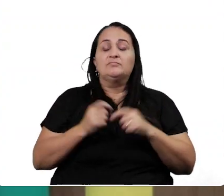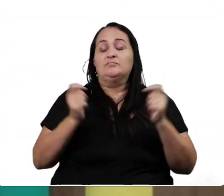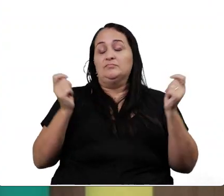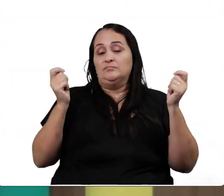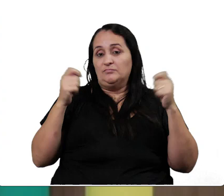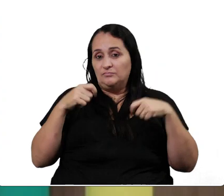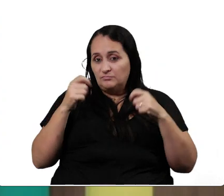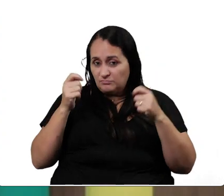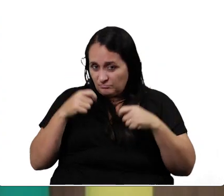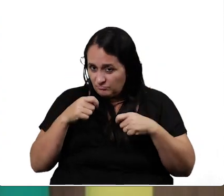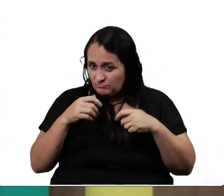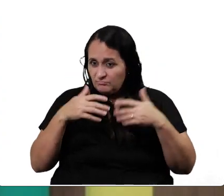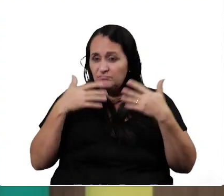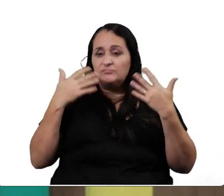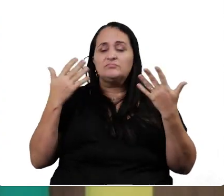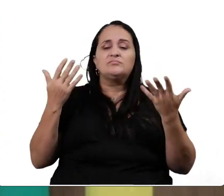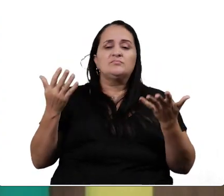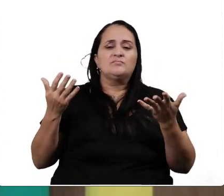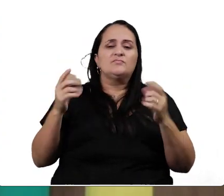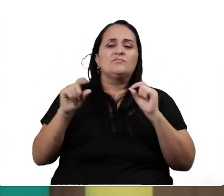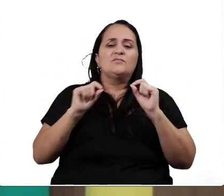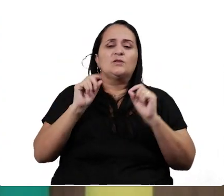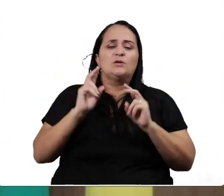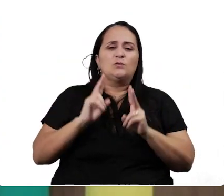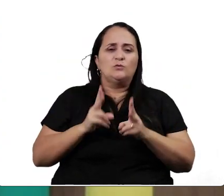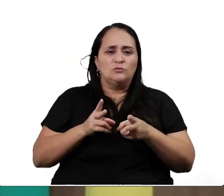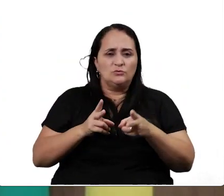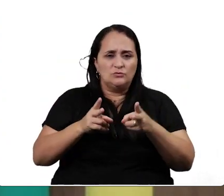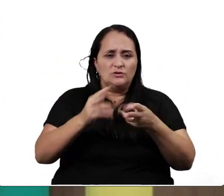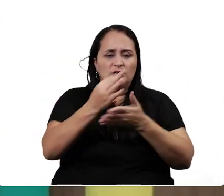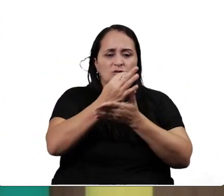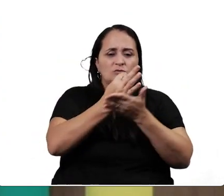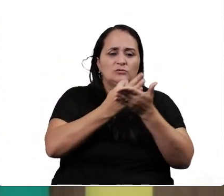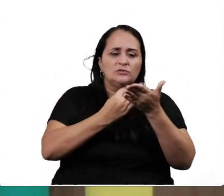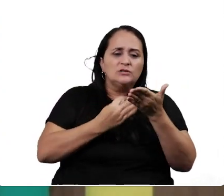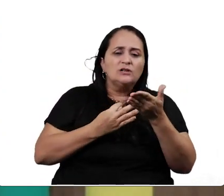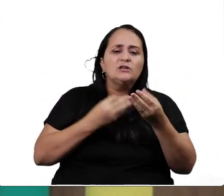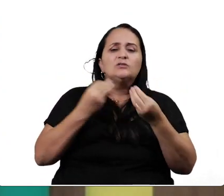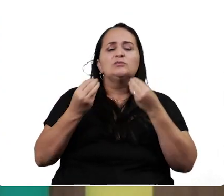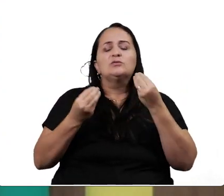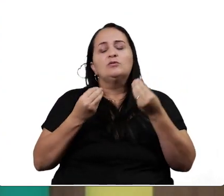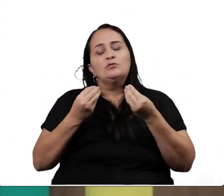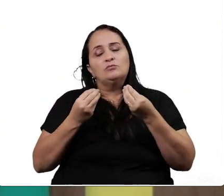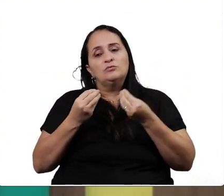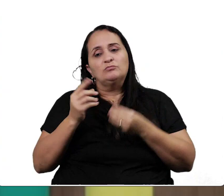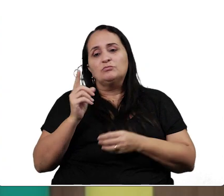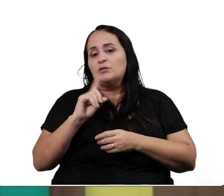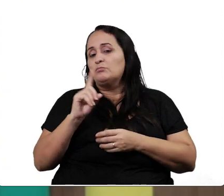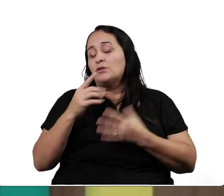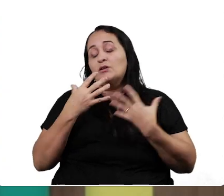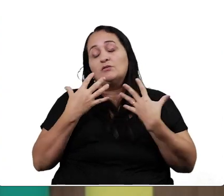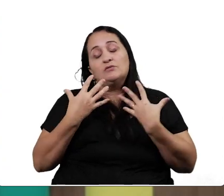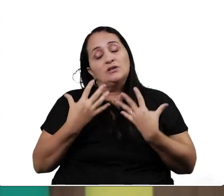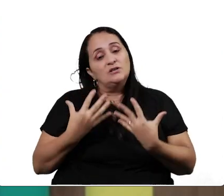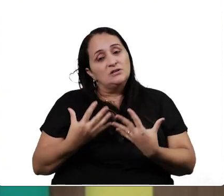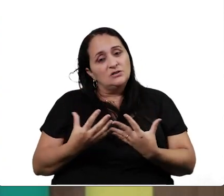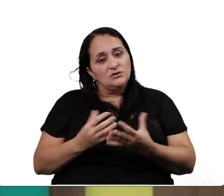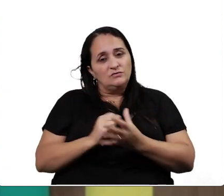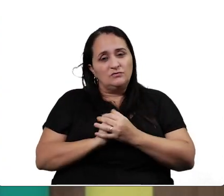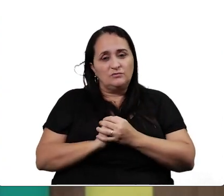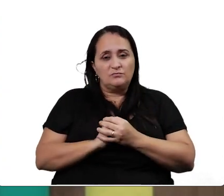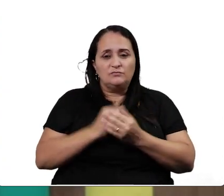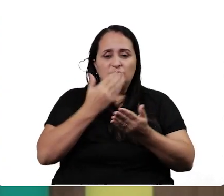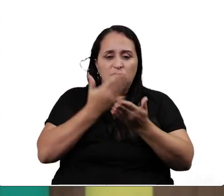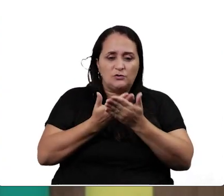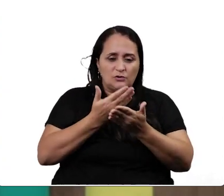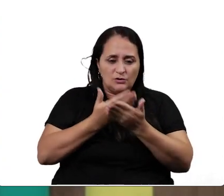E isso ajuda na continuidade do texto para que o texto não fique cansativo. Quando a